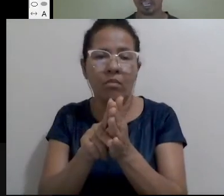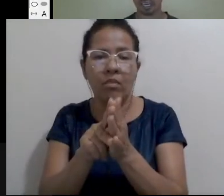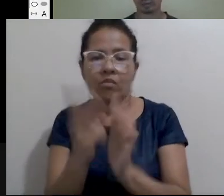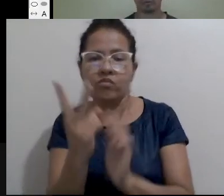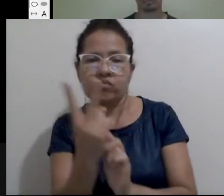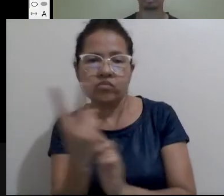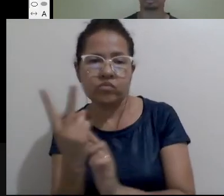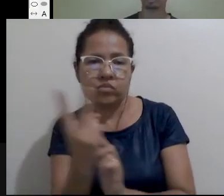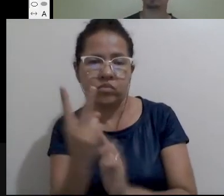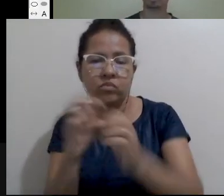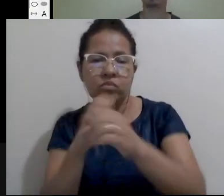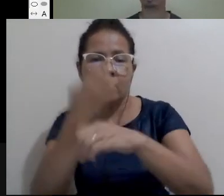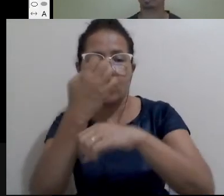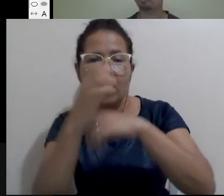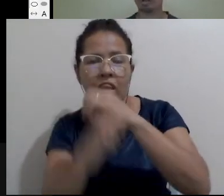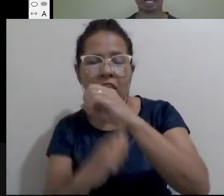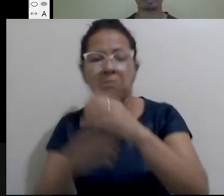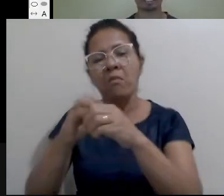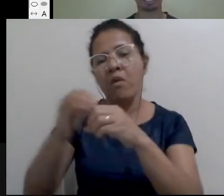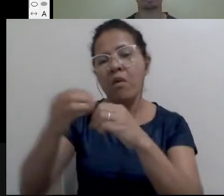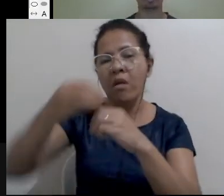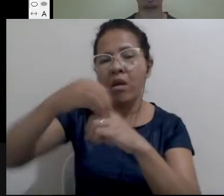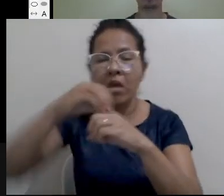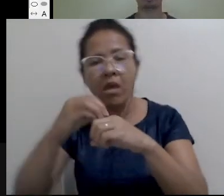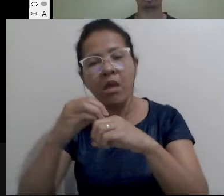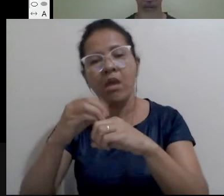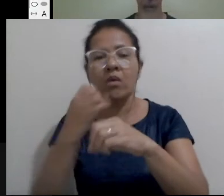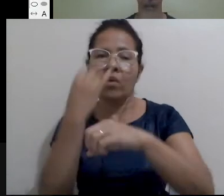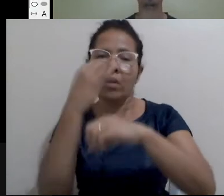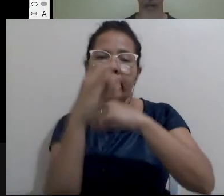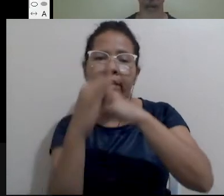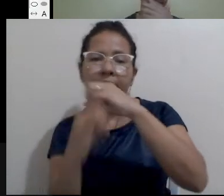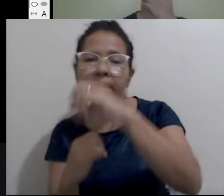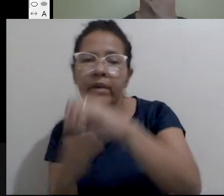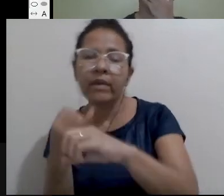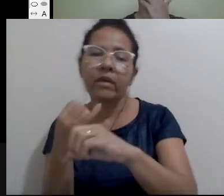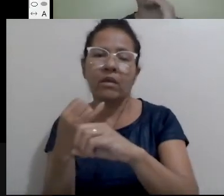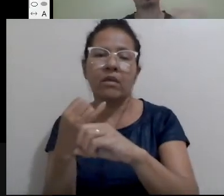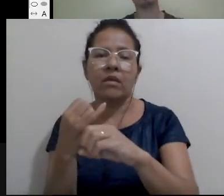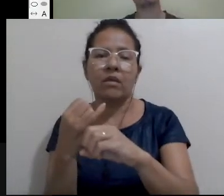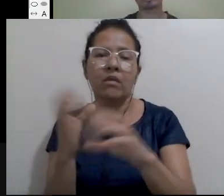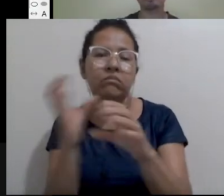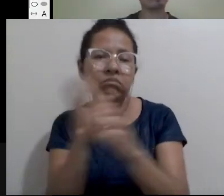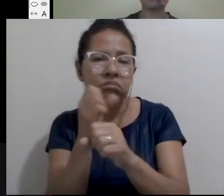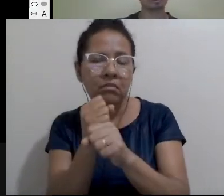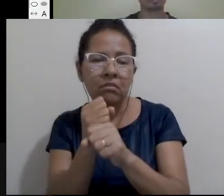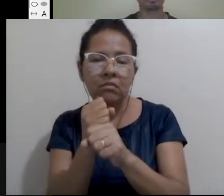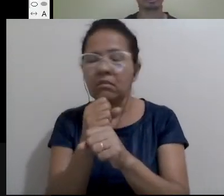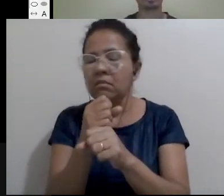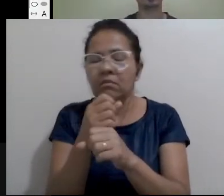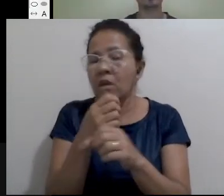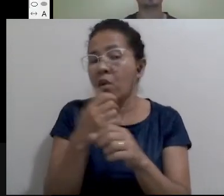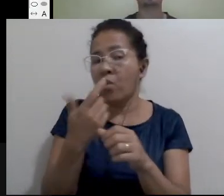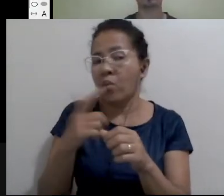par de elétrons, seja ele um ânion, seja ele uma molécula, seja ele um ânion, um íon simples ou um íon composto, tá bom? Não importa, o que